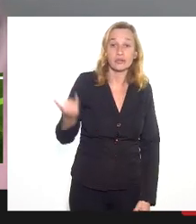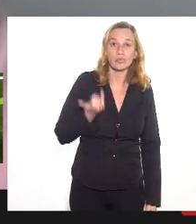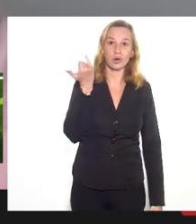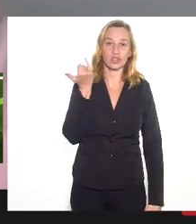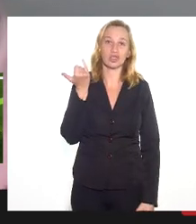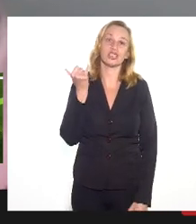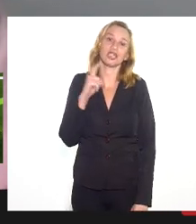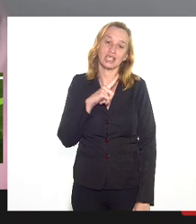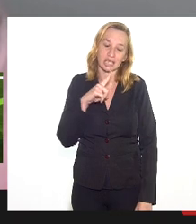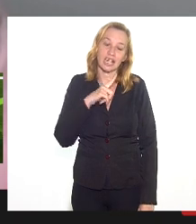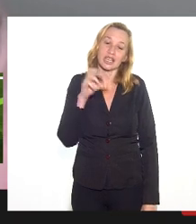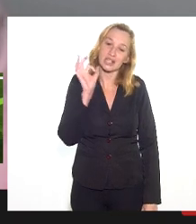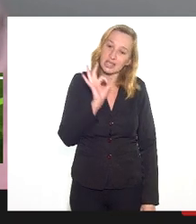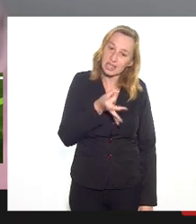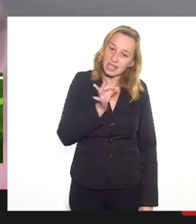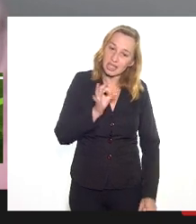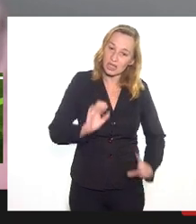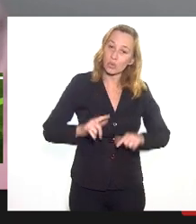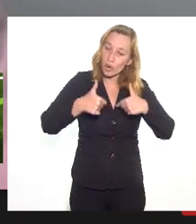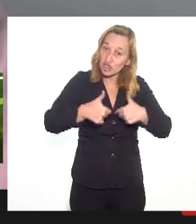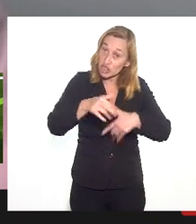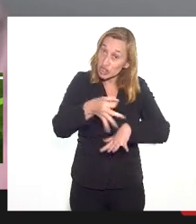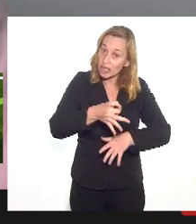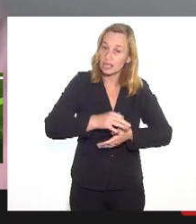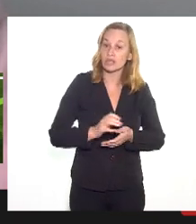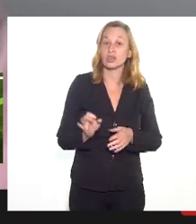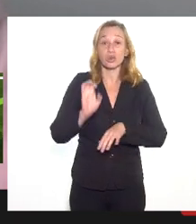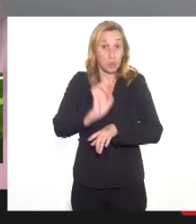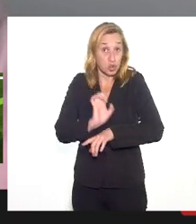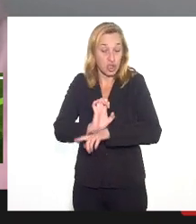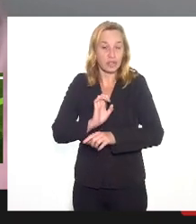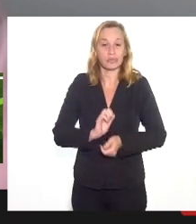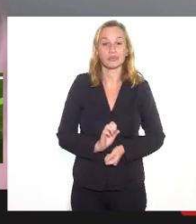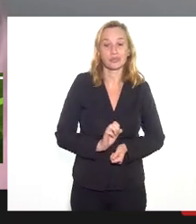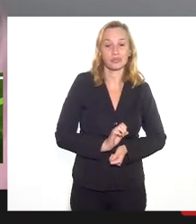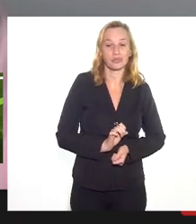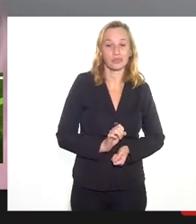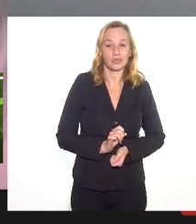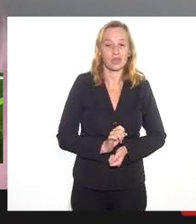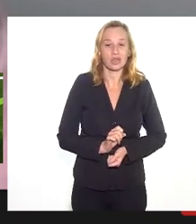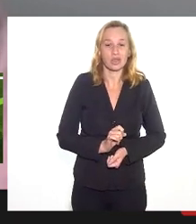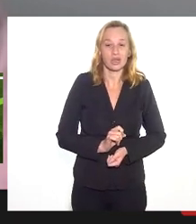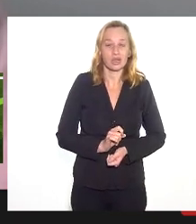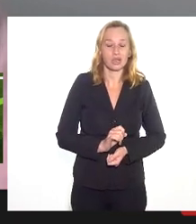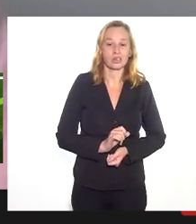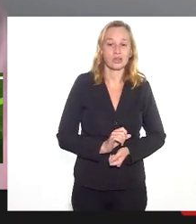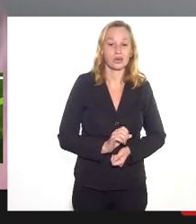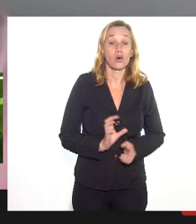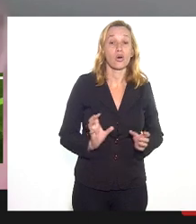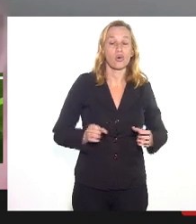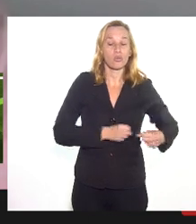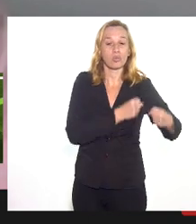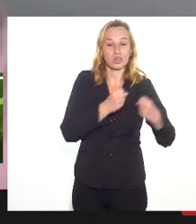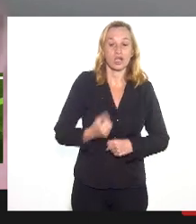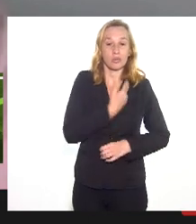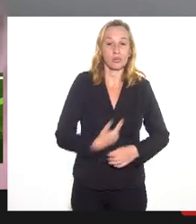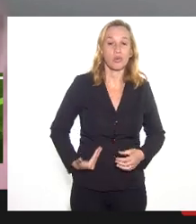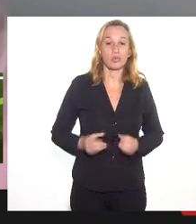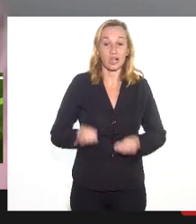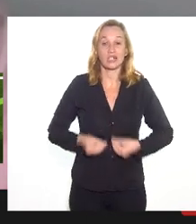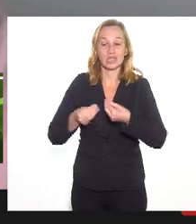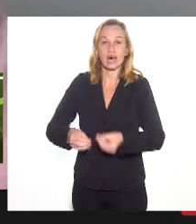gente tenha, de fato, uma ação assertiva do Estado, né? Aqui entendido como poder público, para garantir os